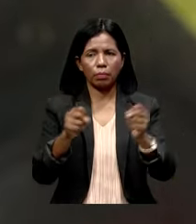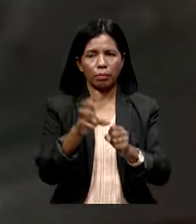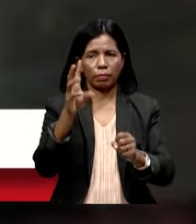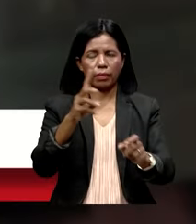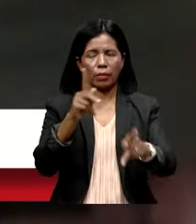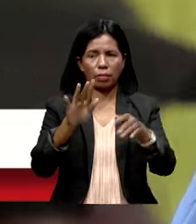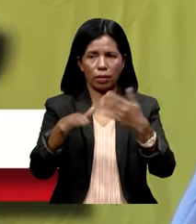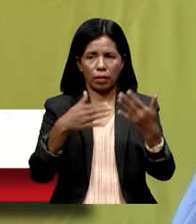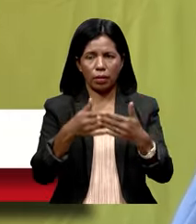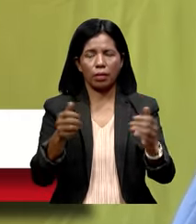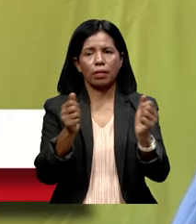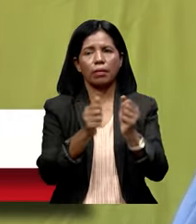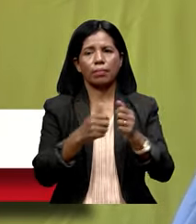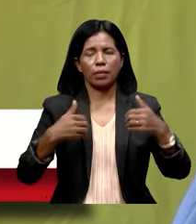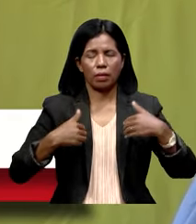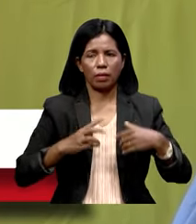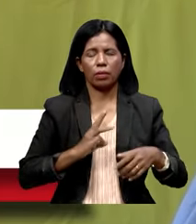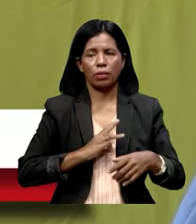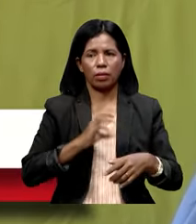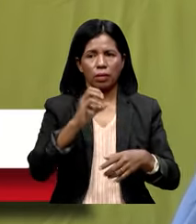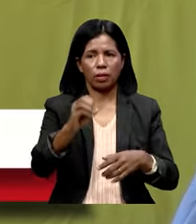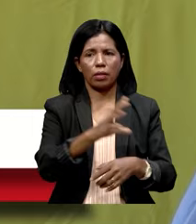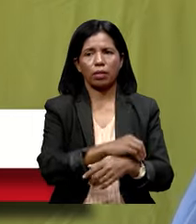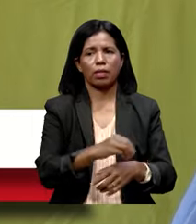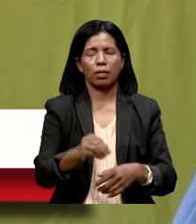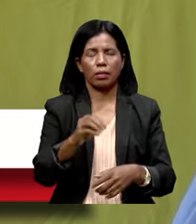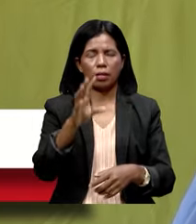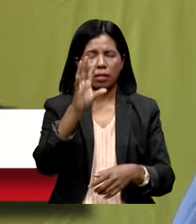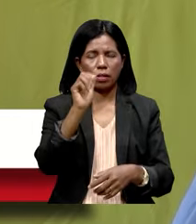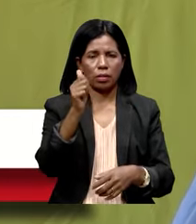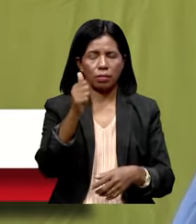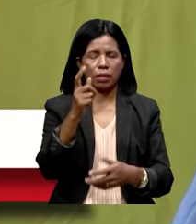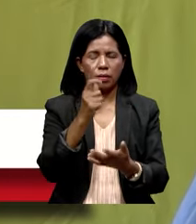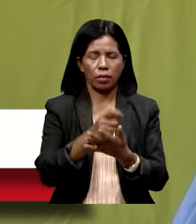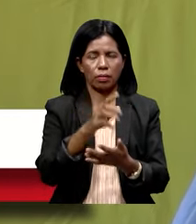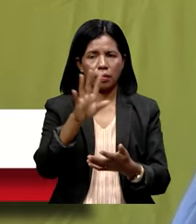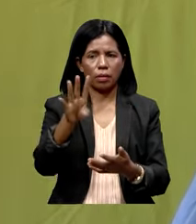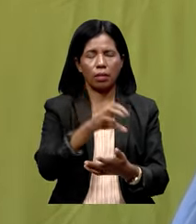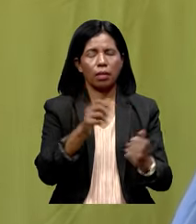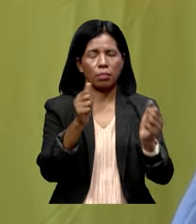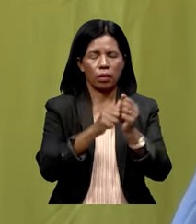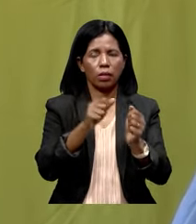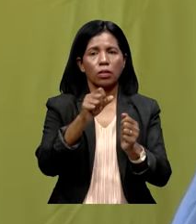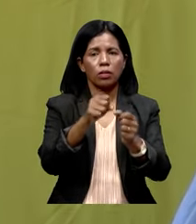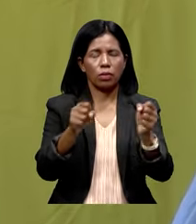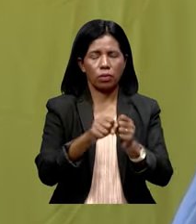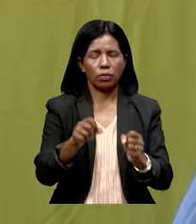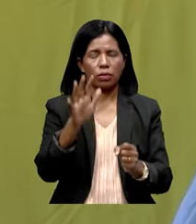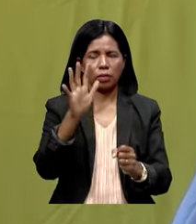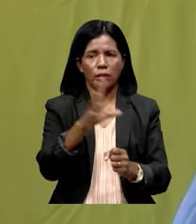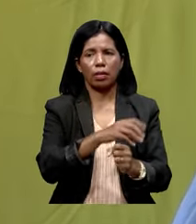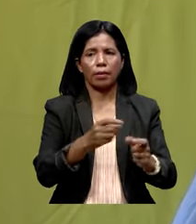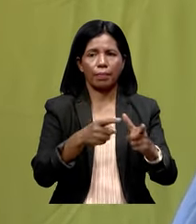population nebe desia Watu Kerbau 2835 nebe ma kubre husi sukunen ha husi wan yuma to